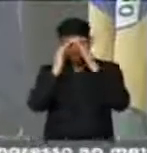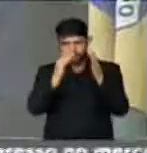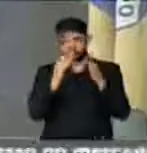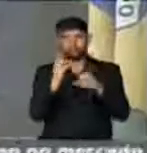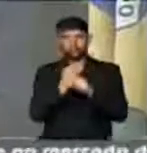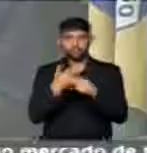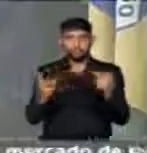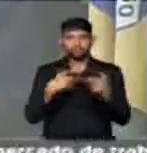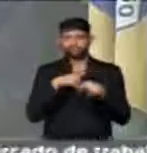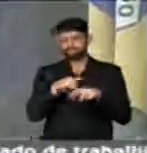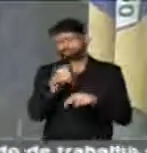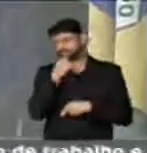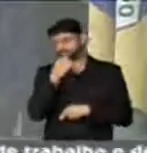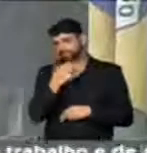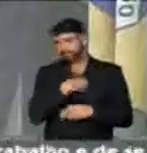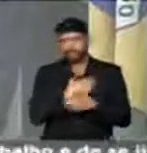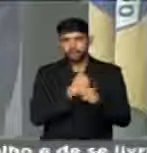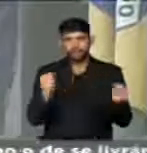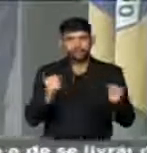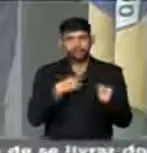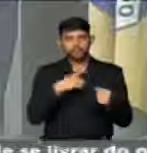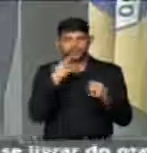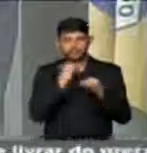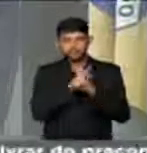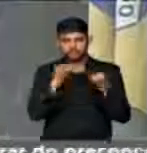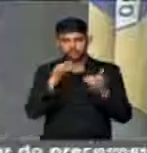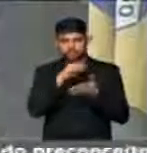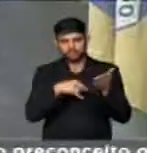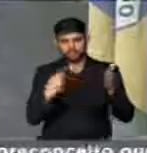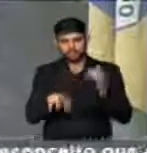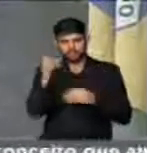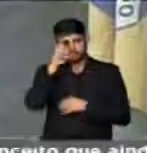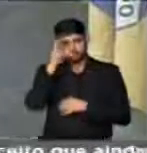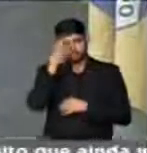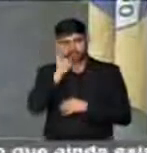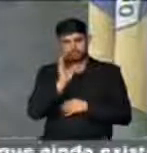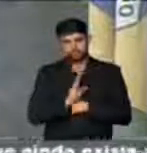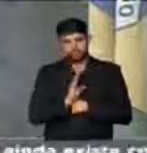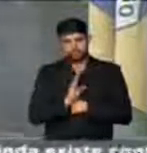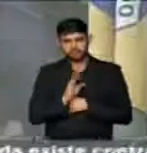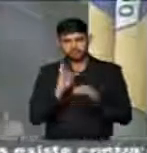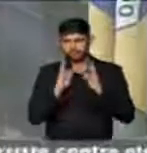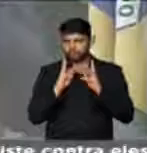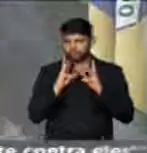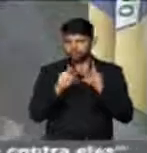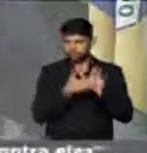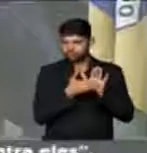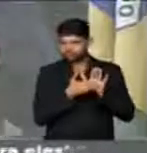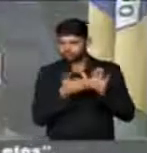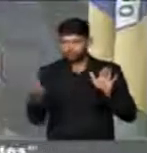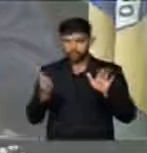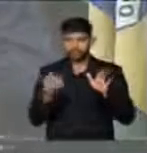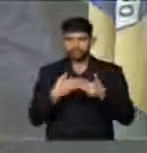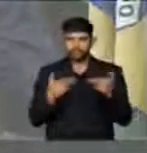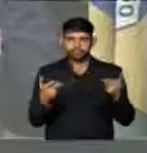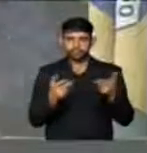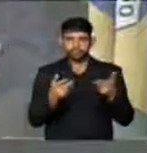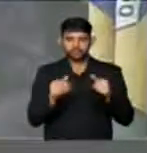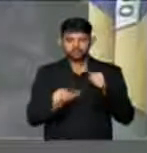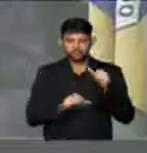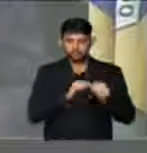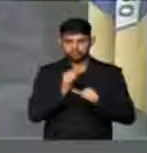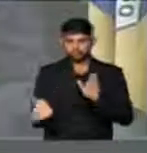é lamentável e tem que ser registrado nos anais da história do Brasil todo esse período nefasto e virar